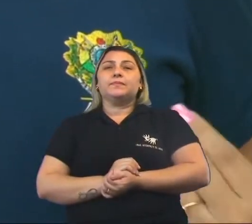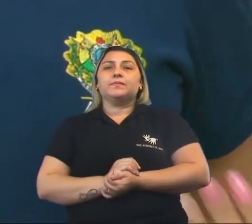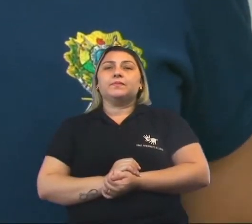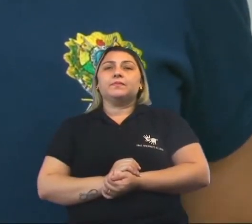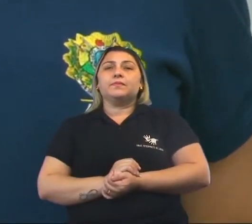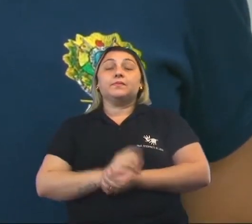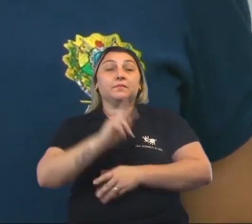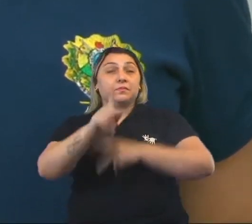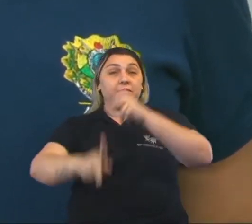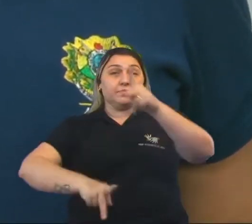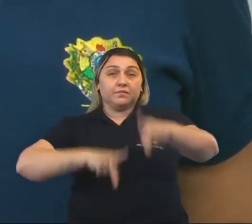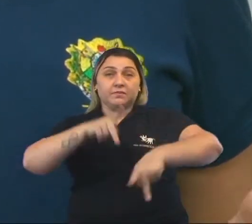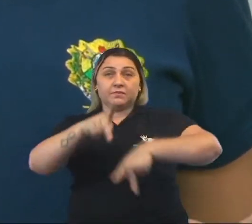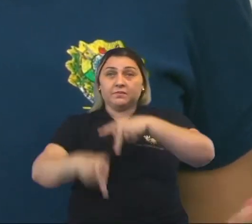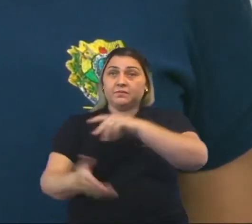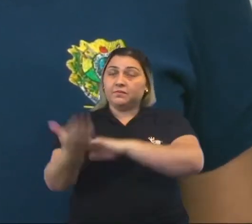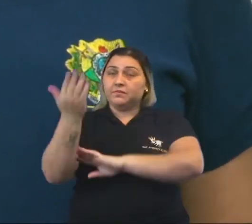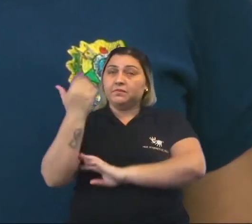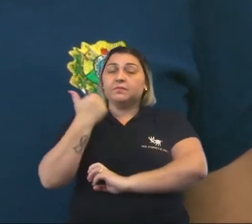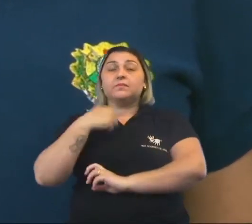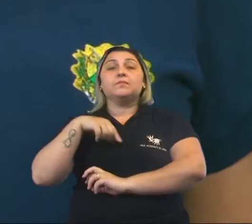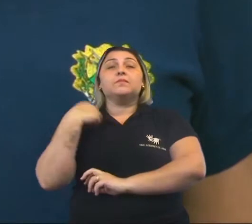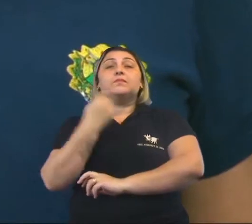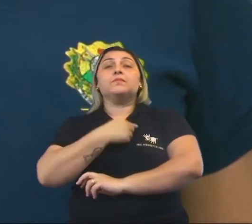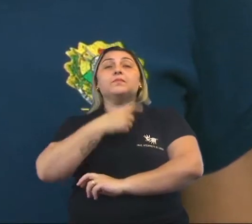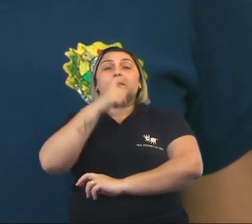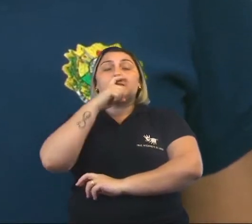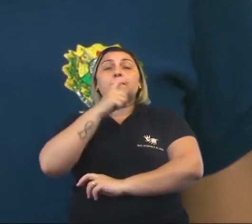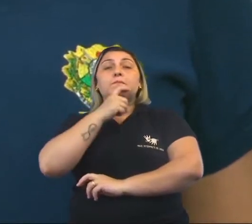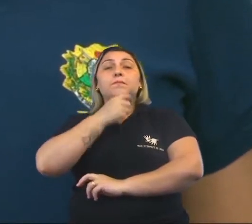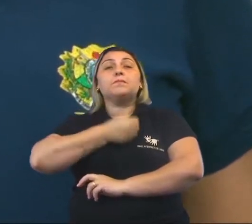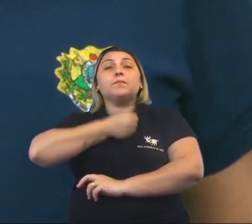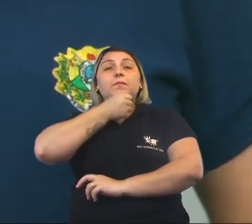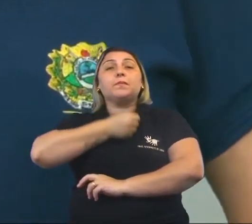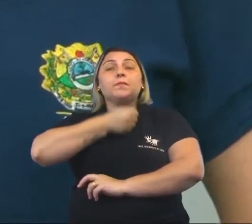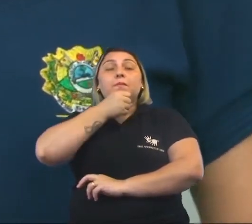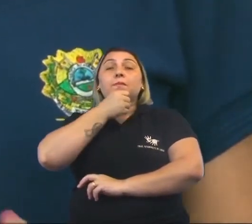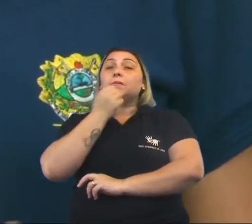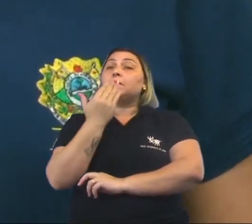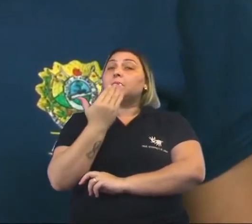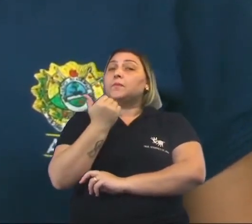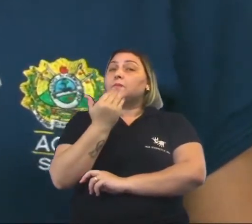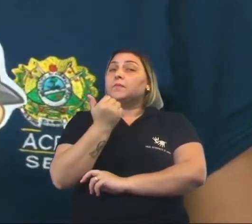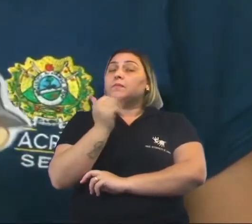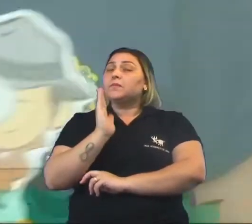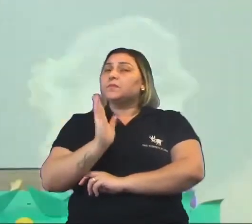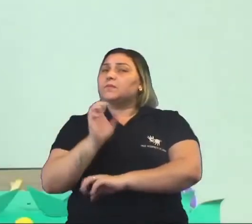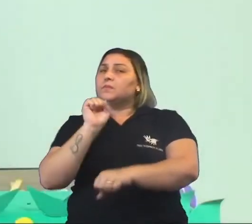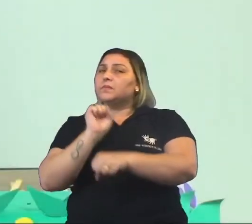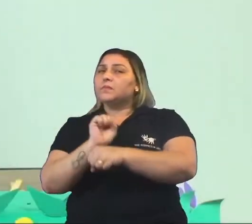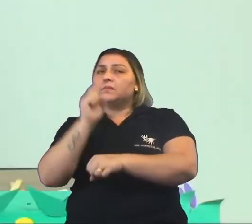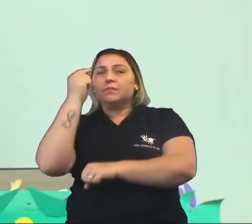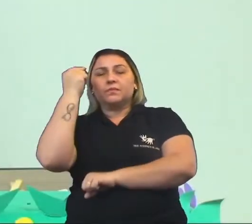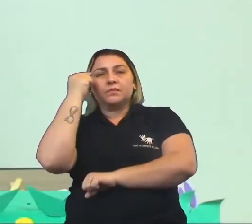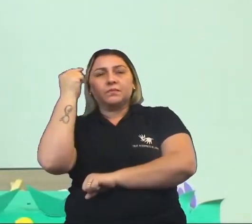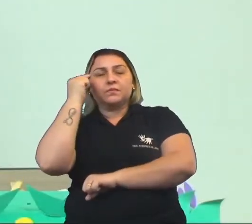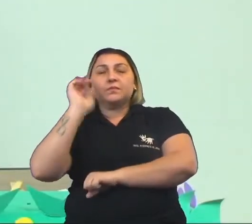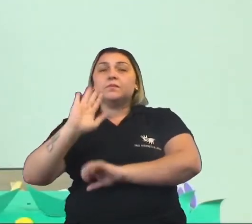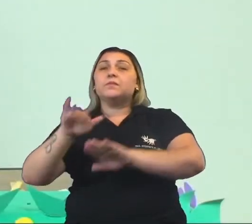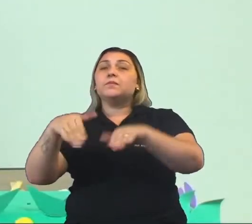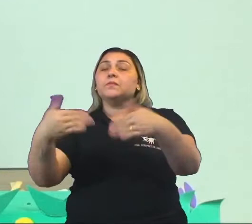o povo do passado, como os nossos avós, se alimentavam? Alguém já parou para pensar sobre